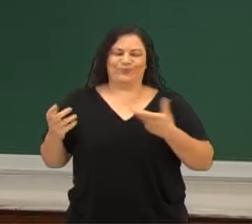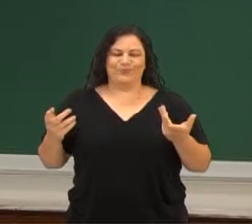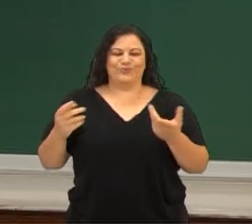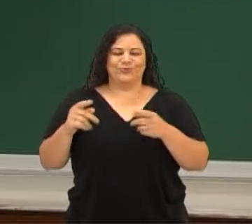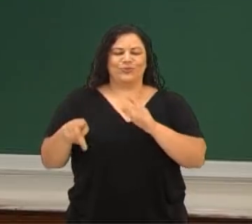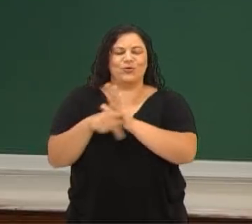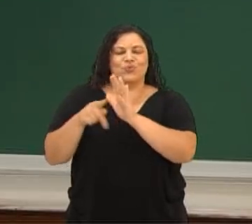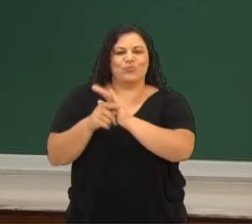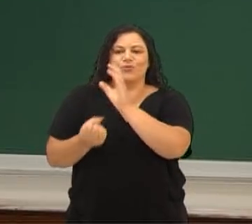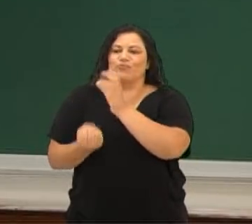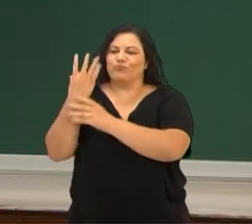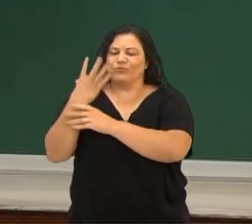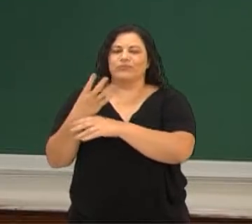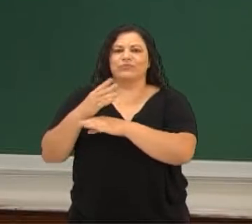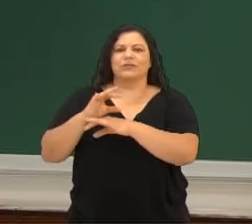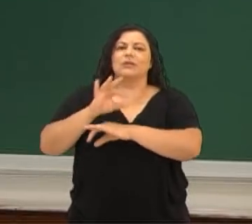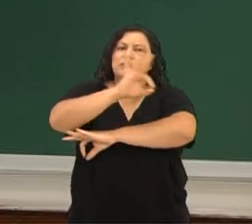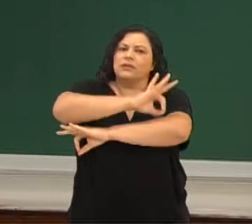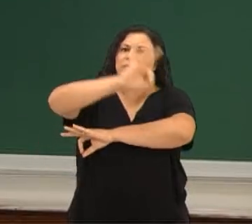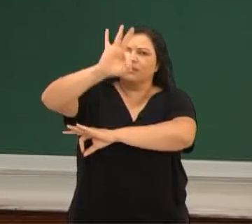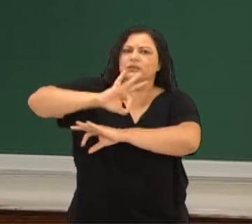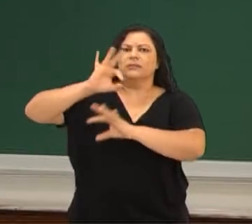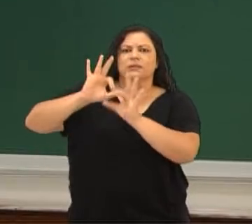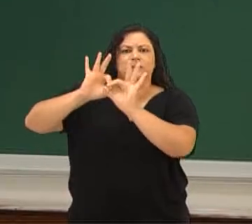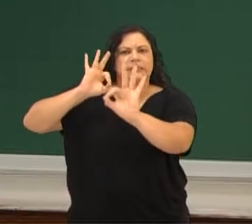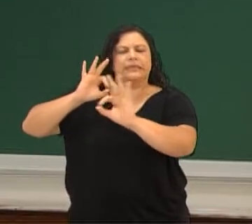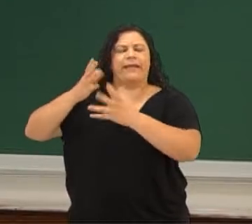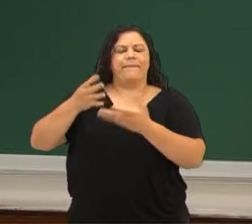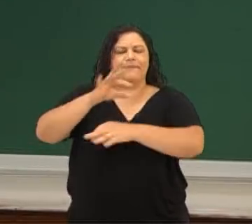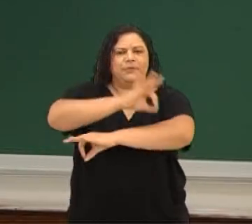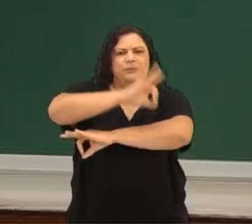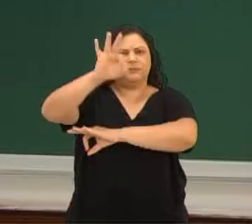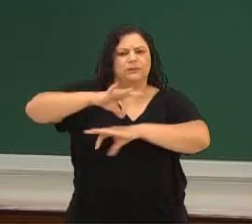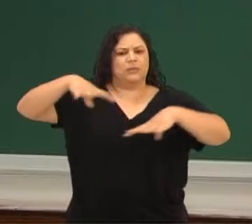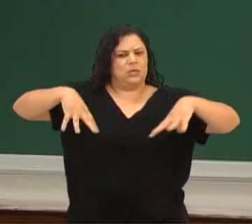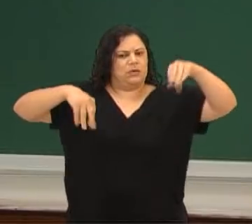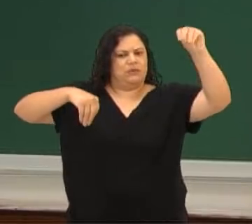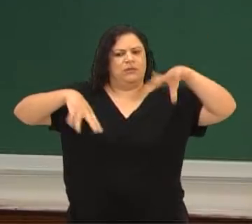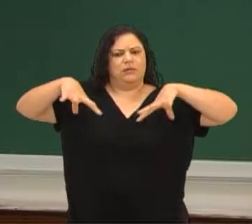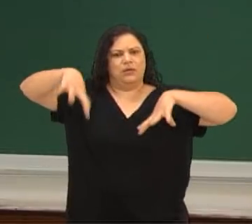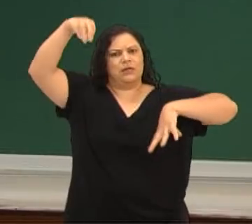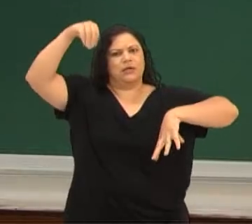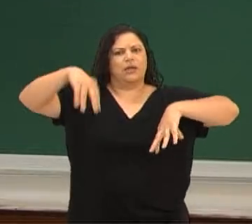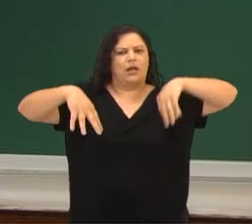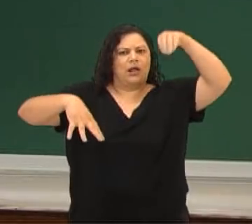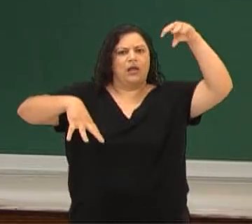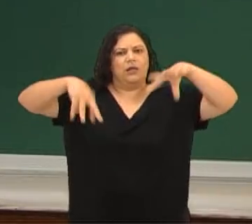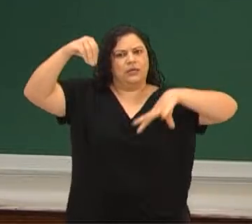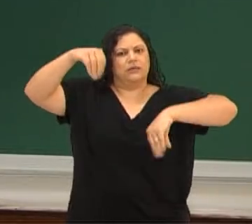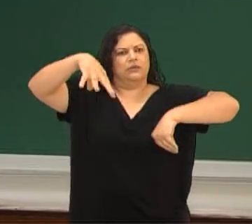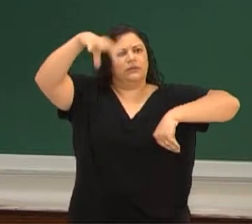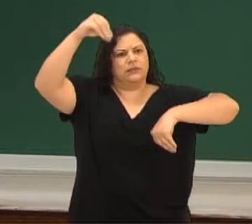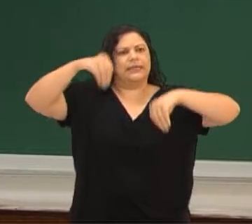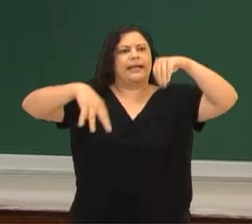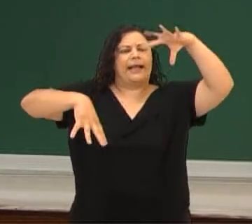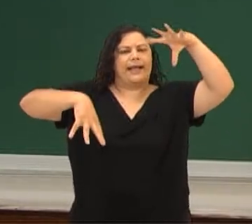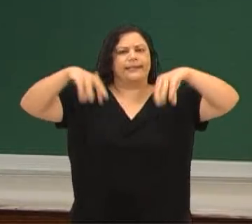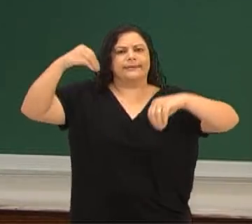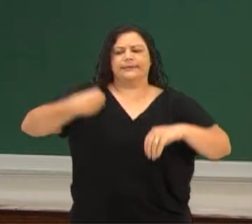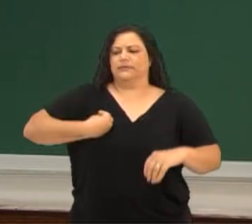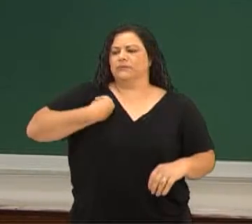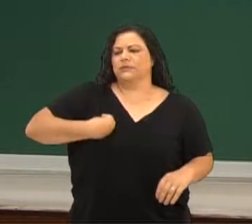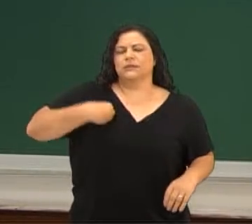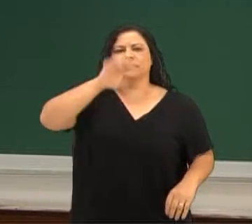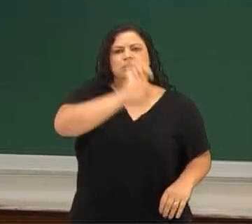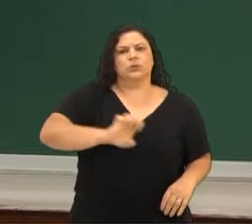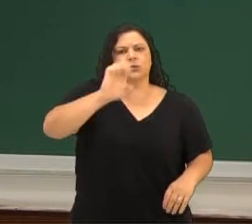da arquitetura. A África do Sul tem castelo, a cidade do Cabo tem castelos. A presença europeia